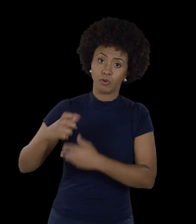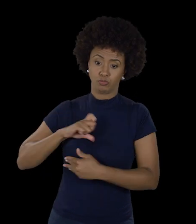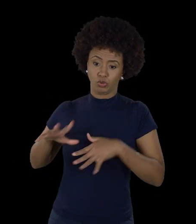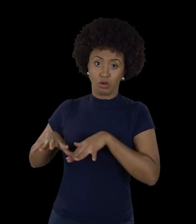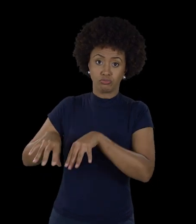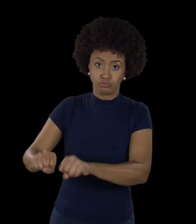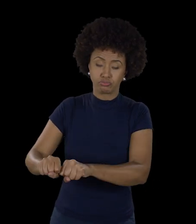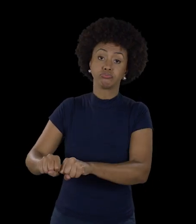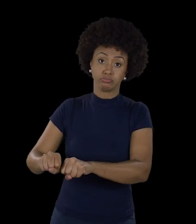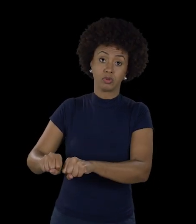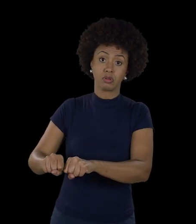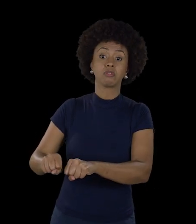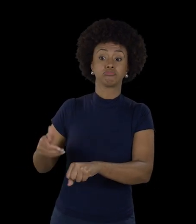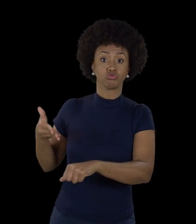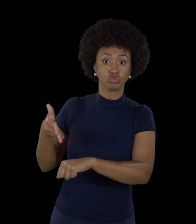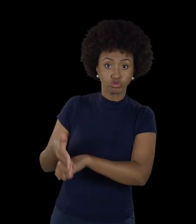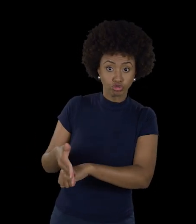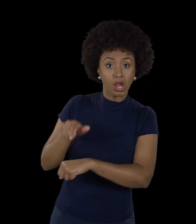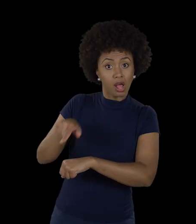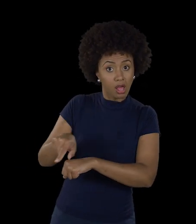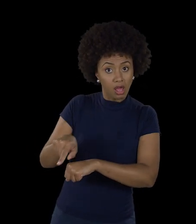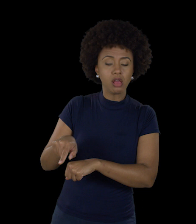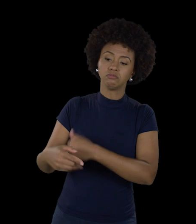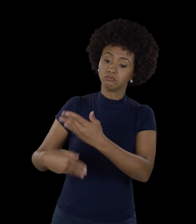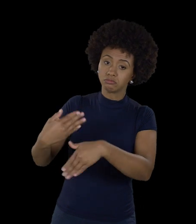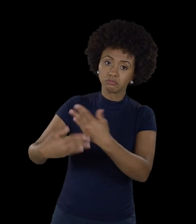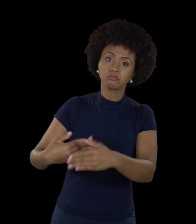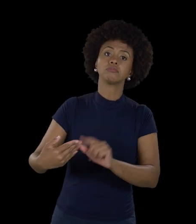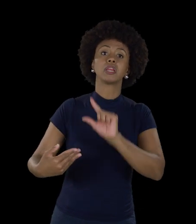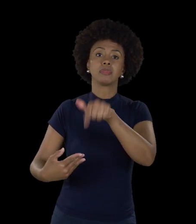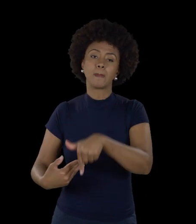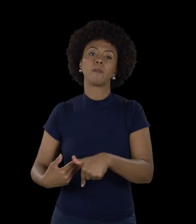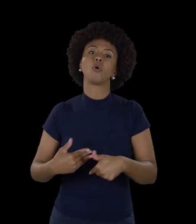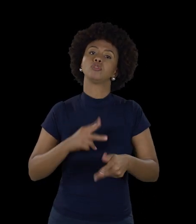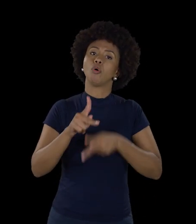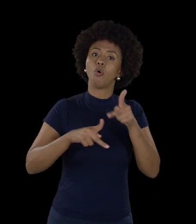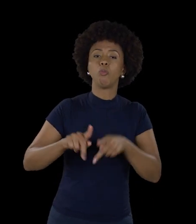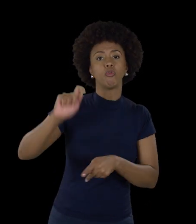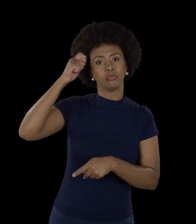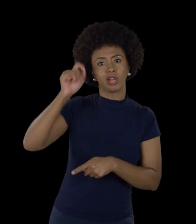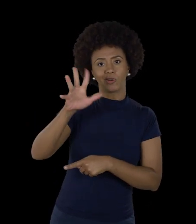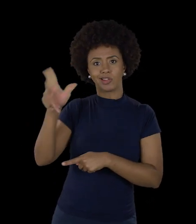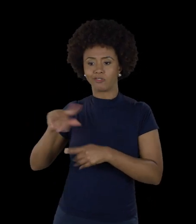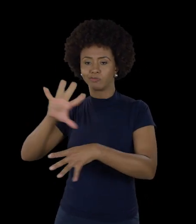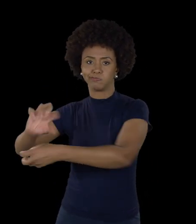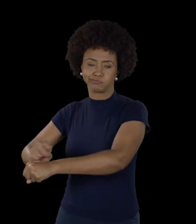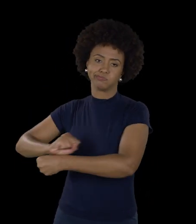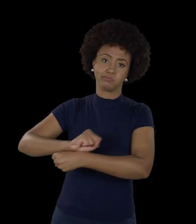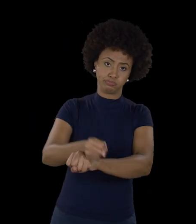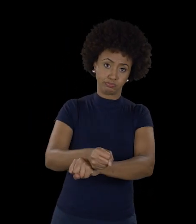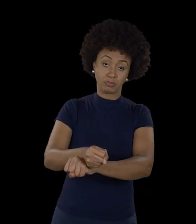Na sequência, com a colonização, tivemos a chegada dos portugueses e, logo em seguida, os negros